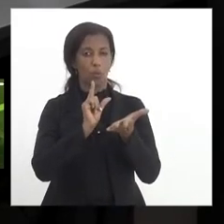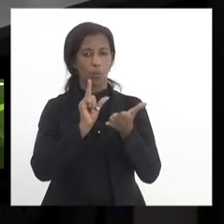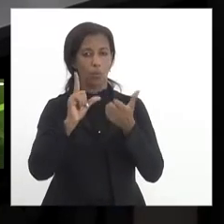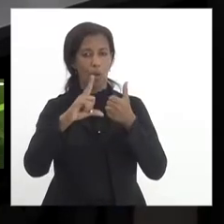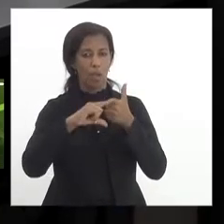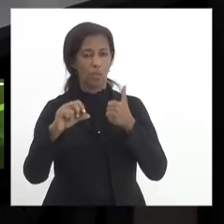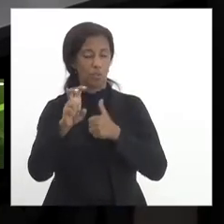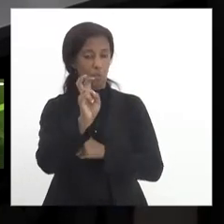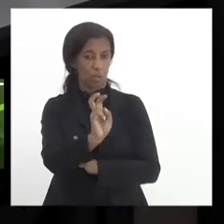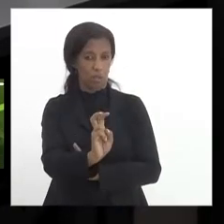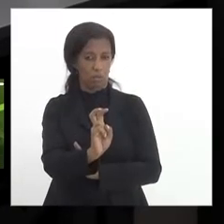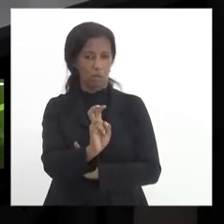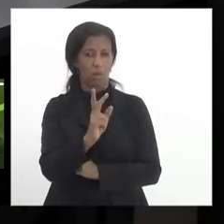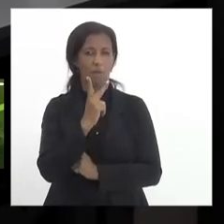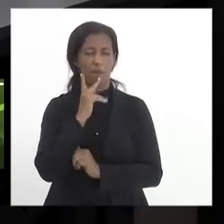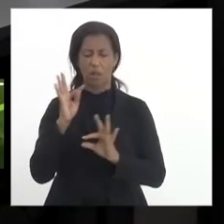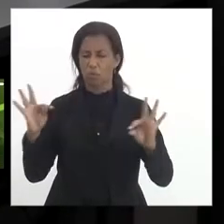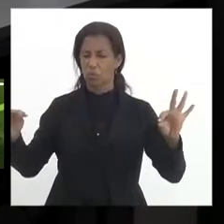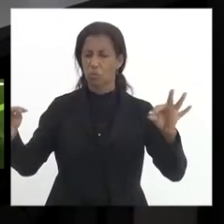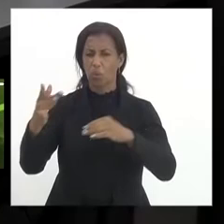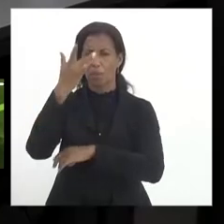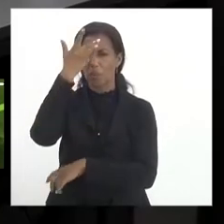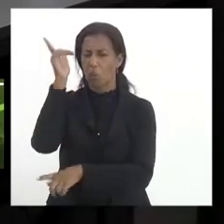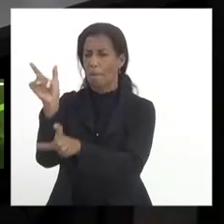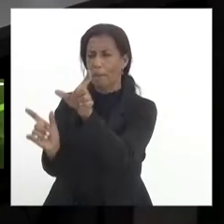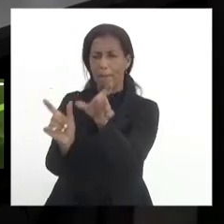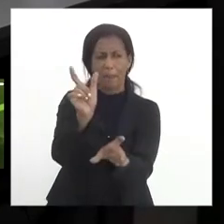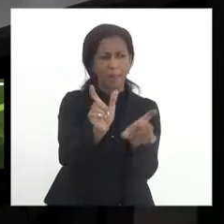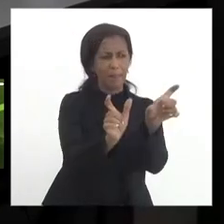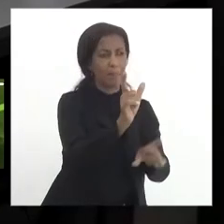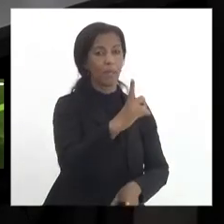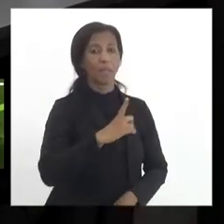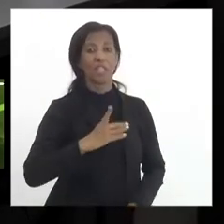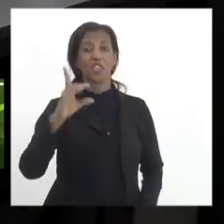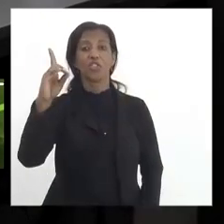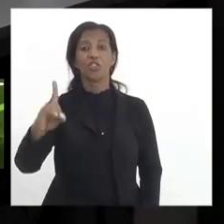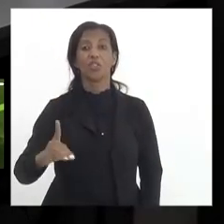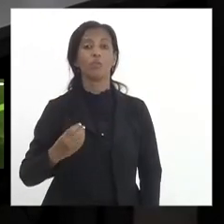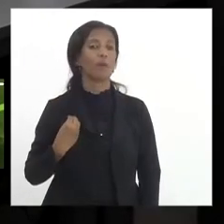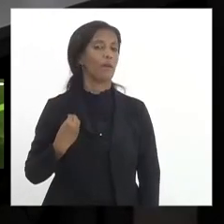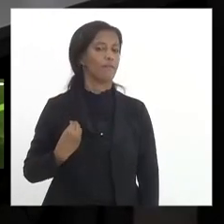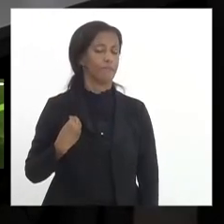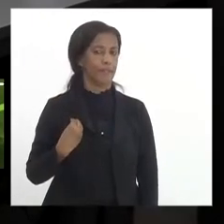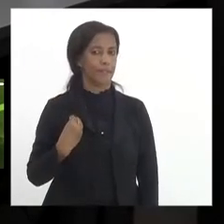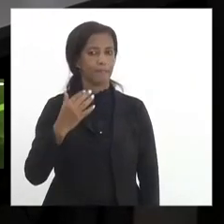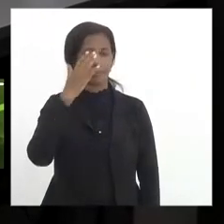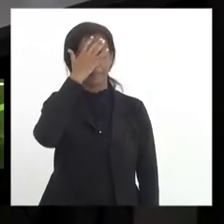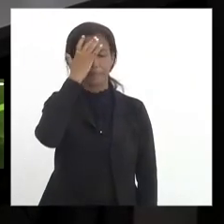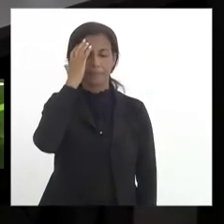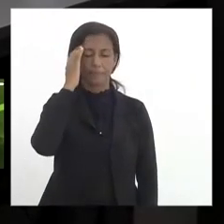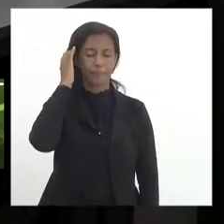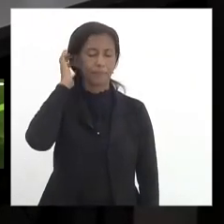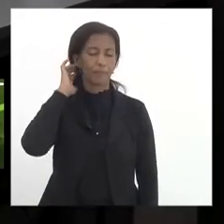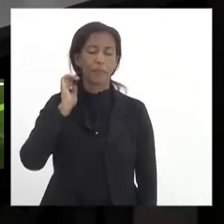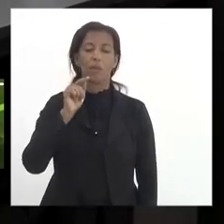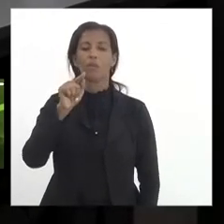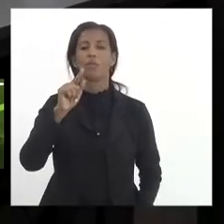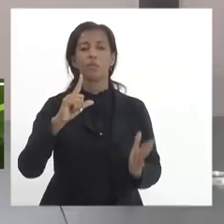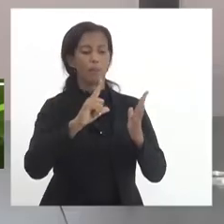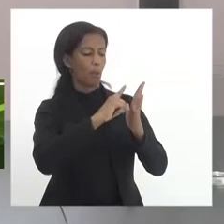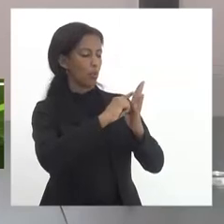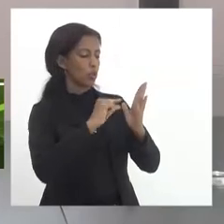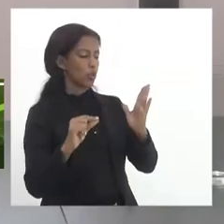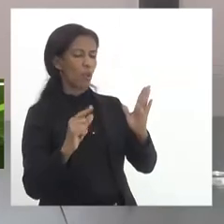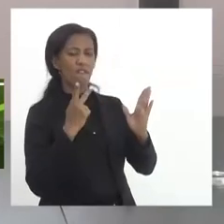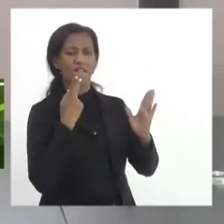todo ser humano tem direito à vida. É possível que você pegue um trecho do texto constitucional e diga assim: bom, eu sou contra